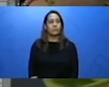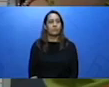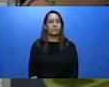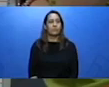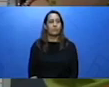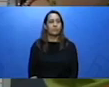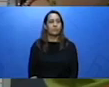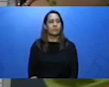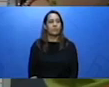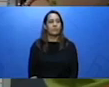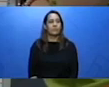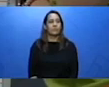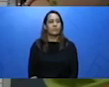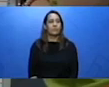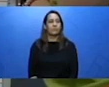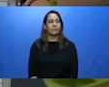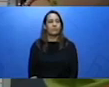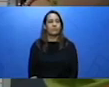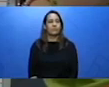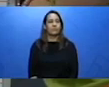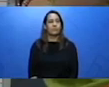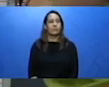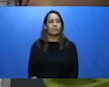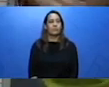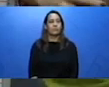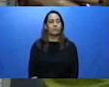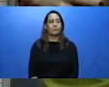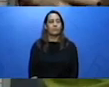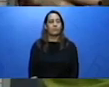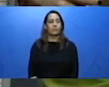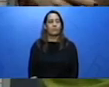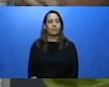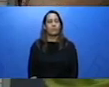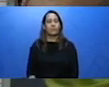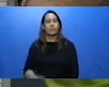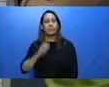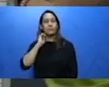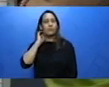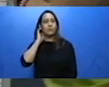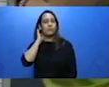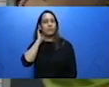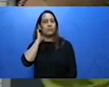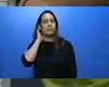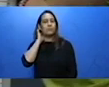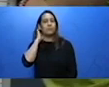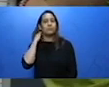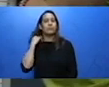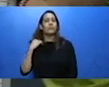2, subo lá na linha de cima, certo? O minúsculo,